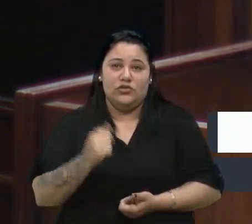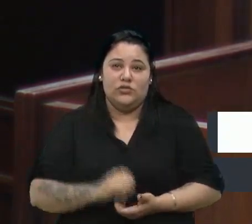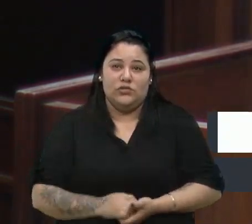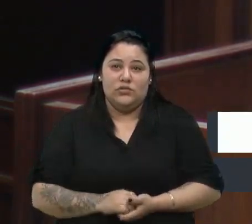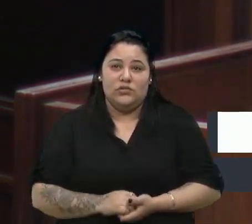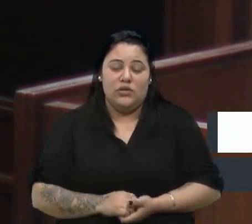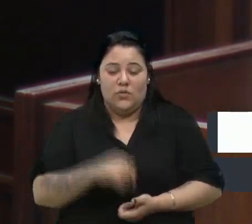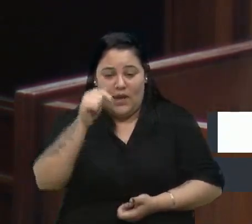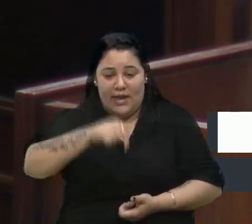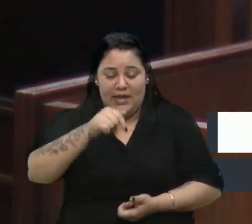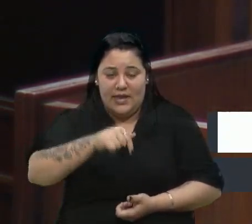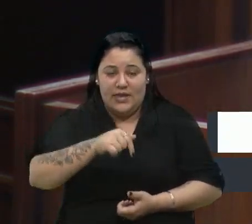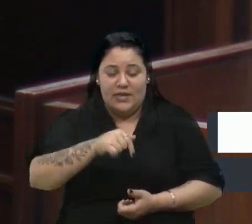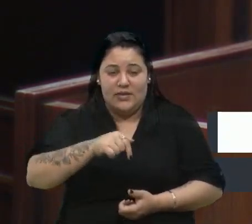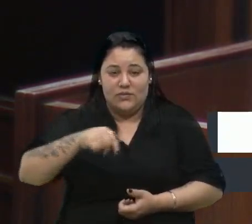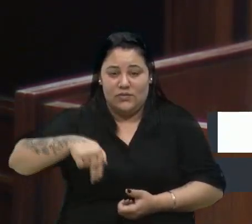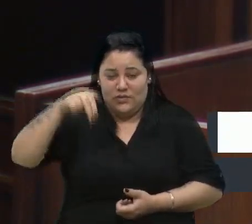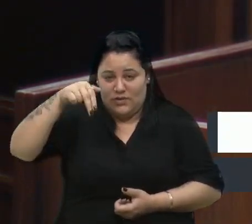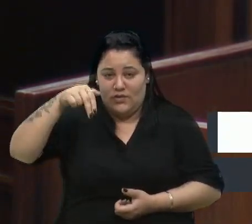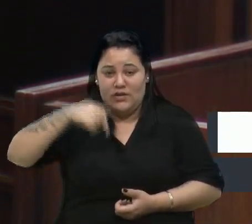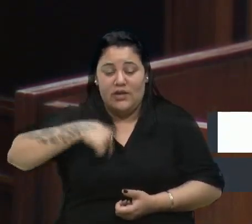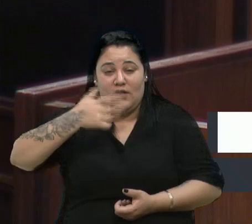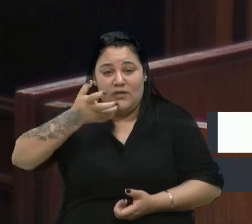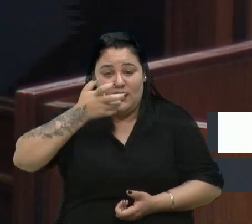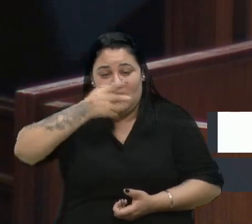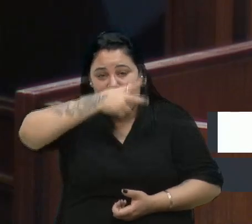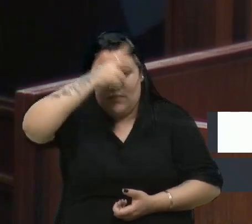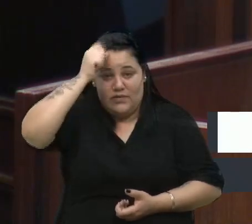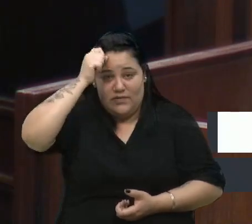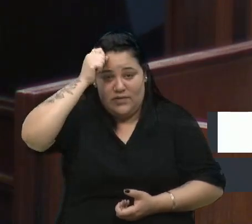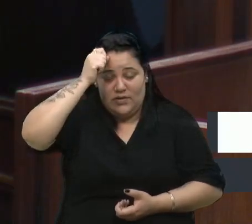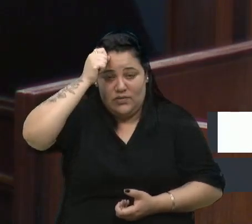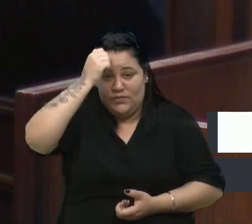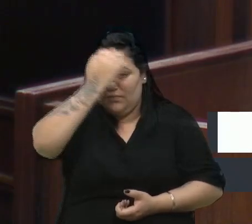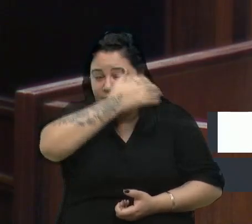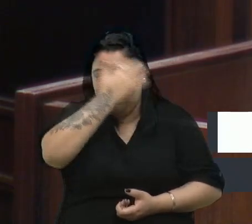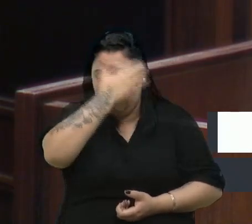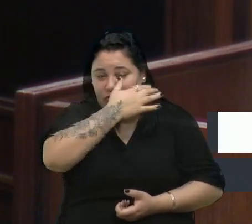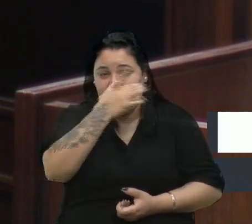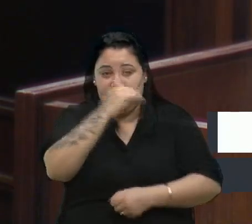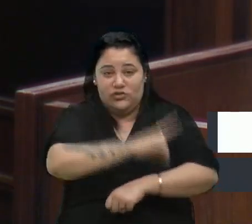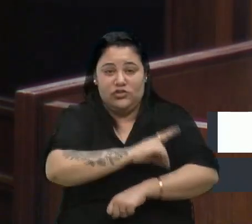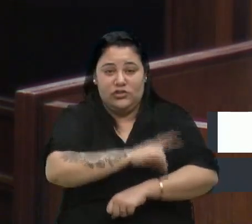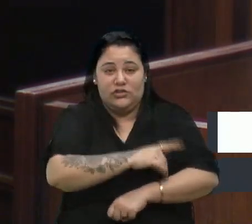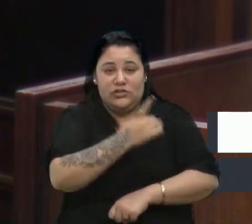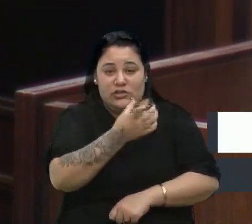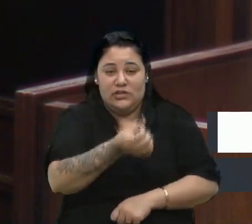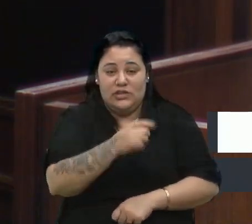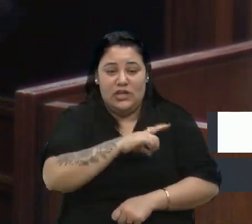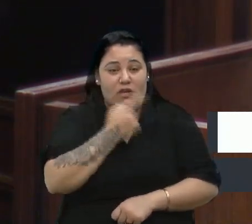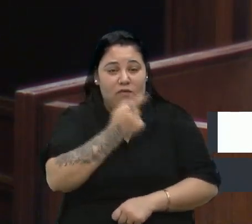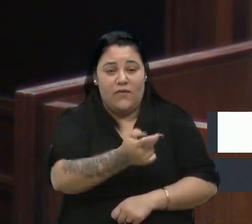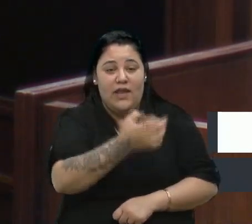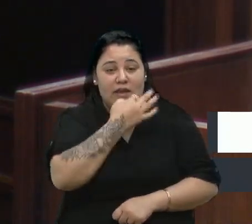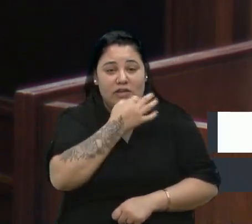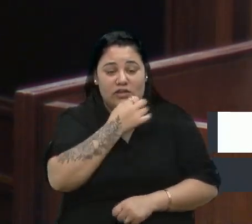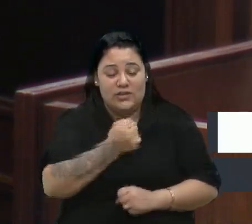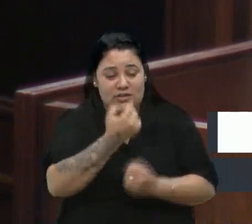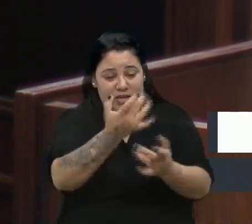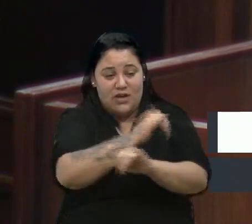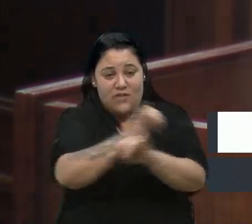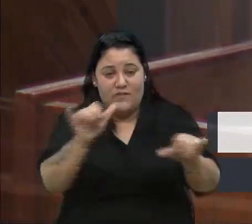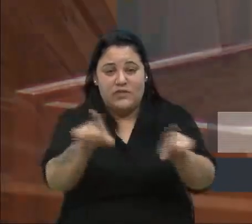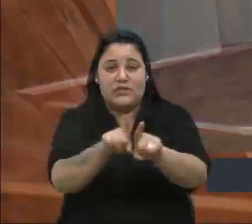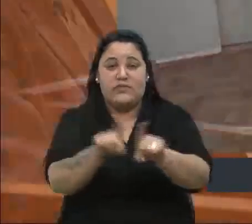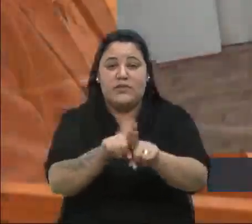Então, aqui no Murialdo, eu gostaria que o prefeito, dia 16, quando tem o Fala Caxias no Tancredo, desse essa notícia. E eu